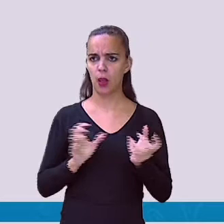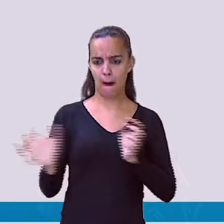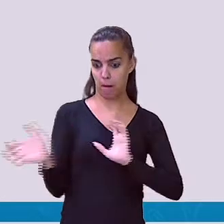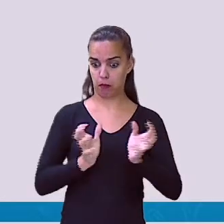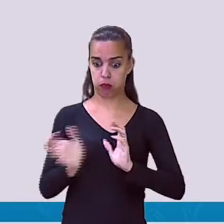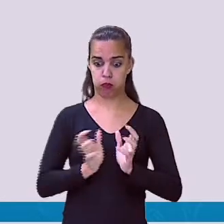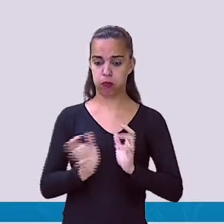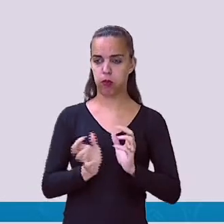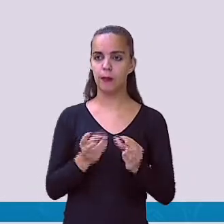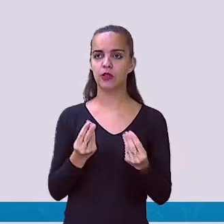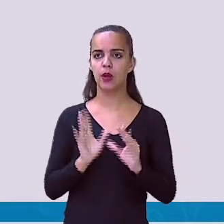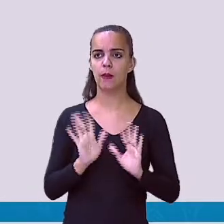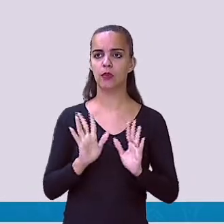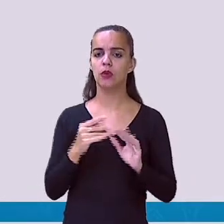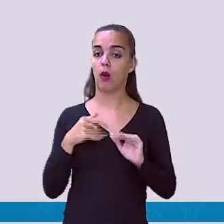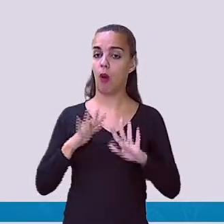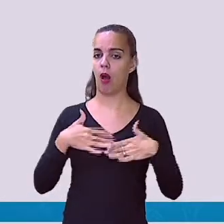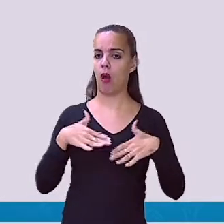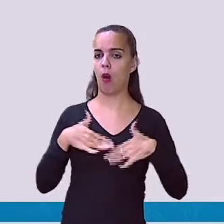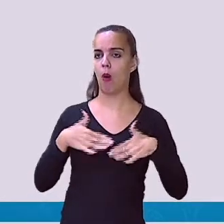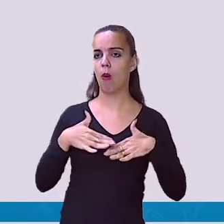muito, sem manusear